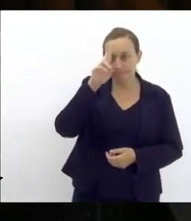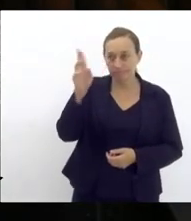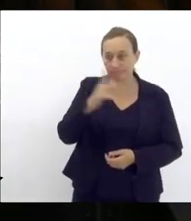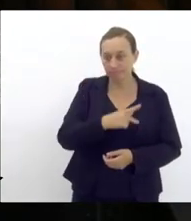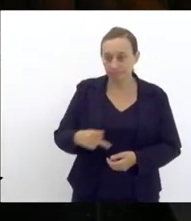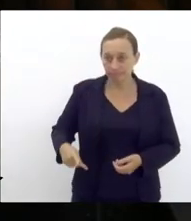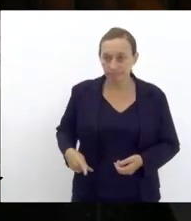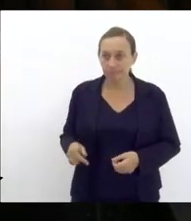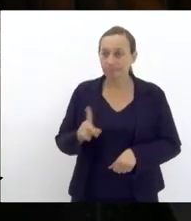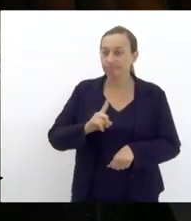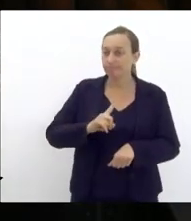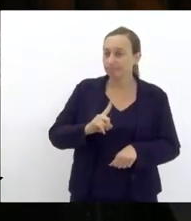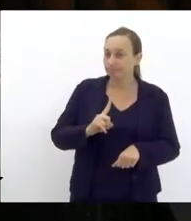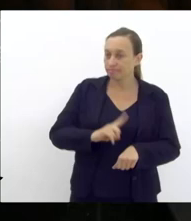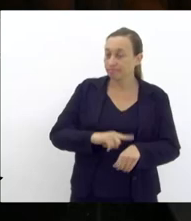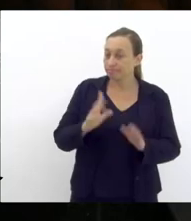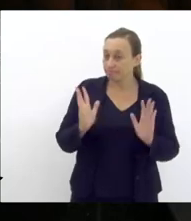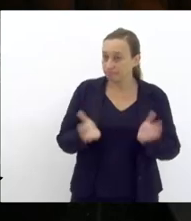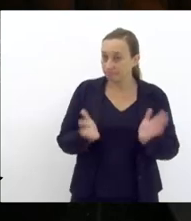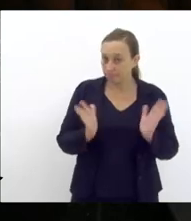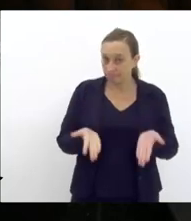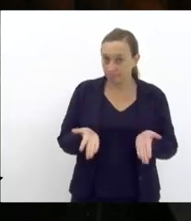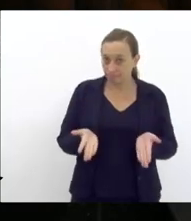nos tempos que vivemos